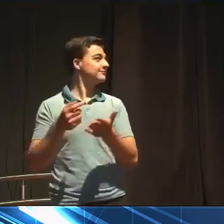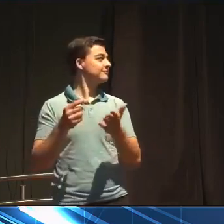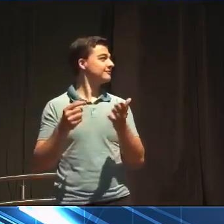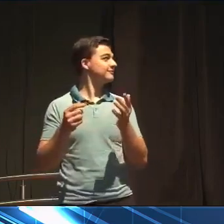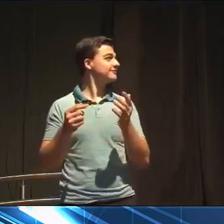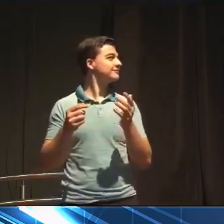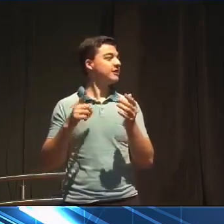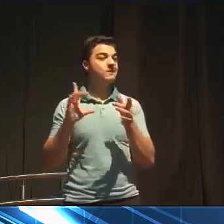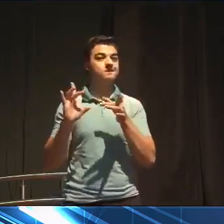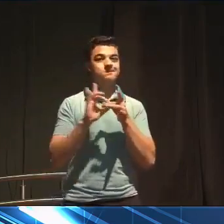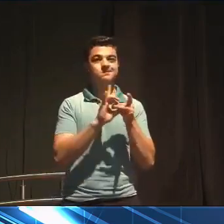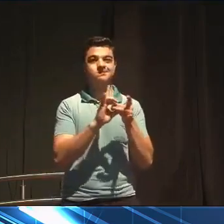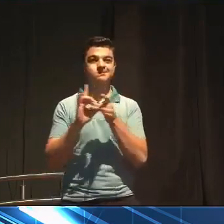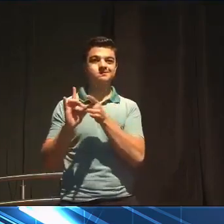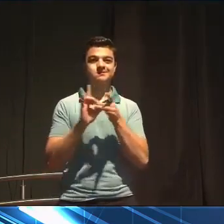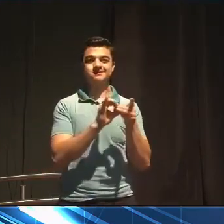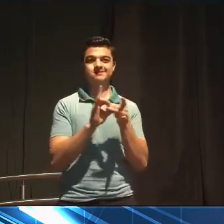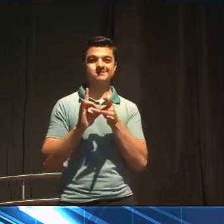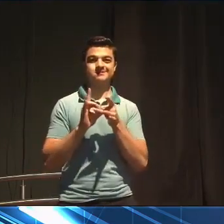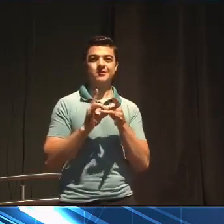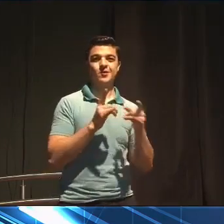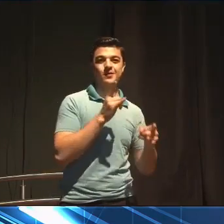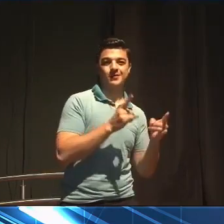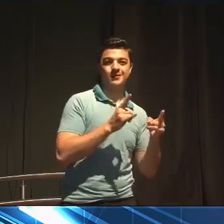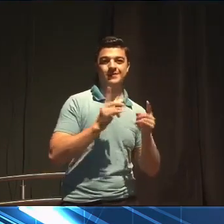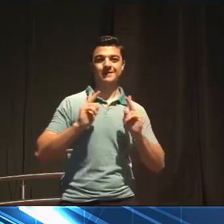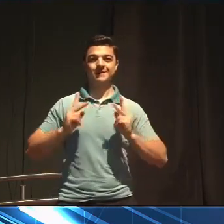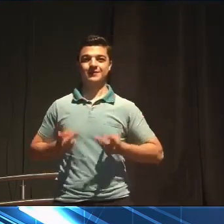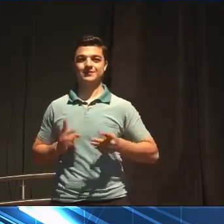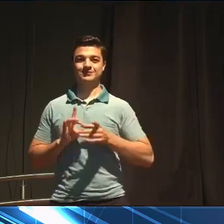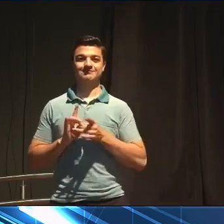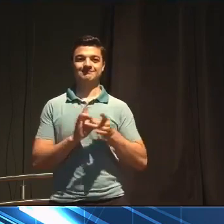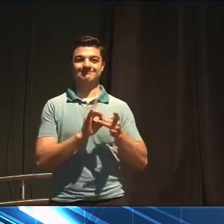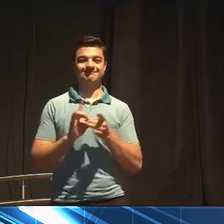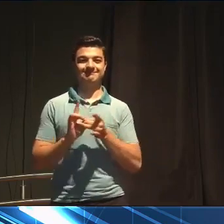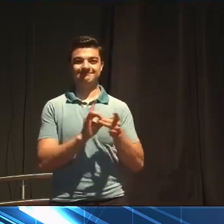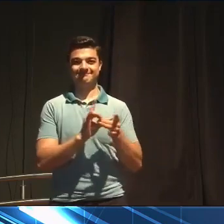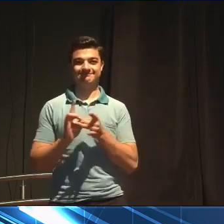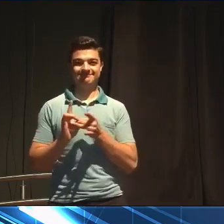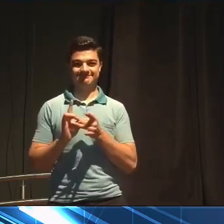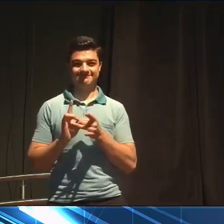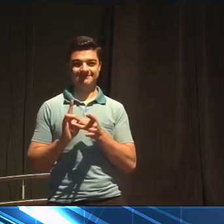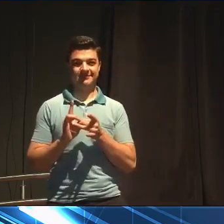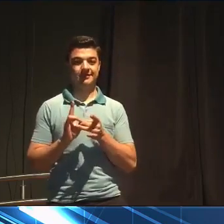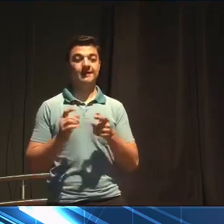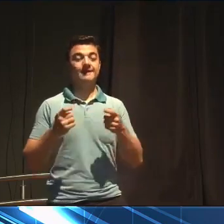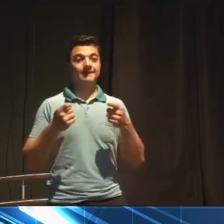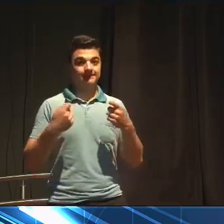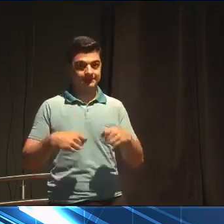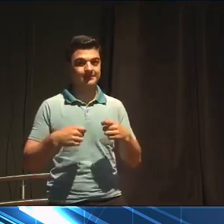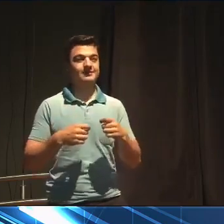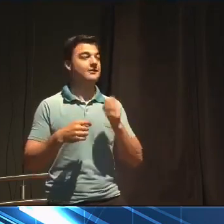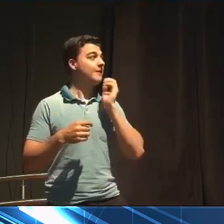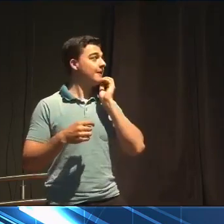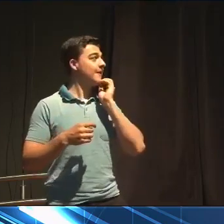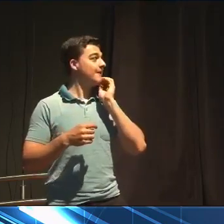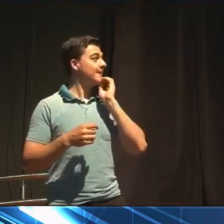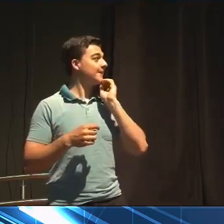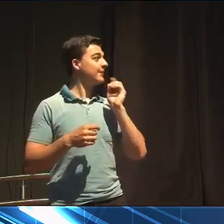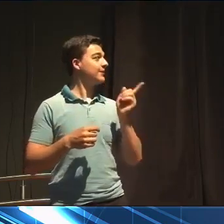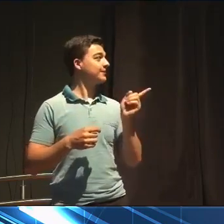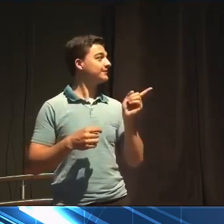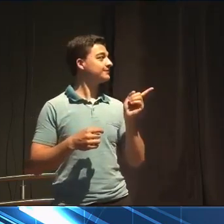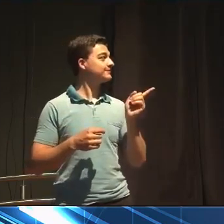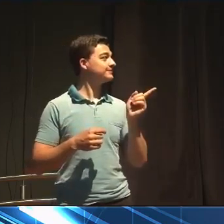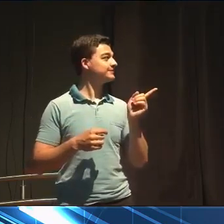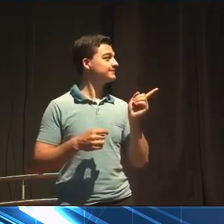de otimização constante. Não é algo que dá para desenvolver, deixar lá e esquece, tá. Então aqui está o gêmeo